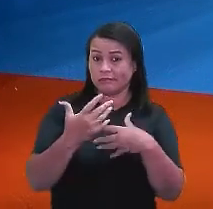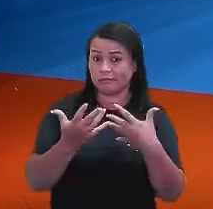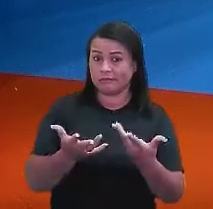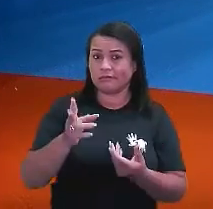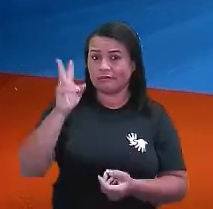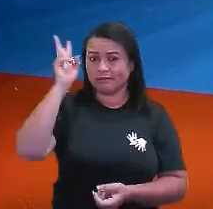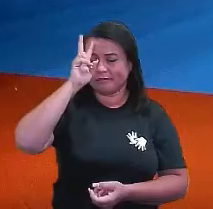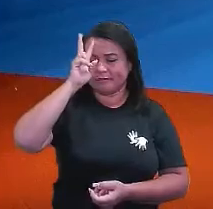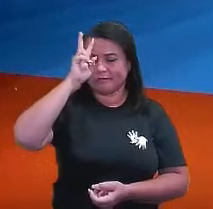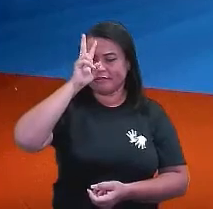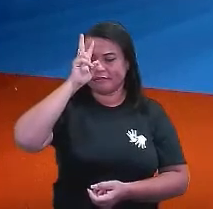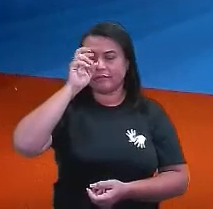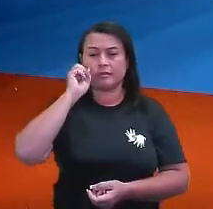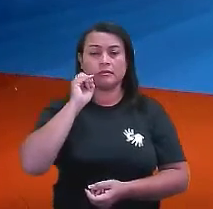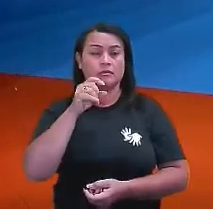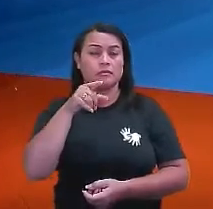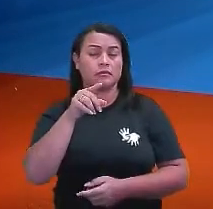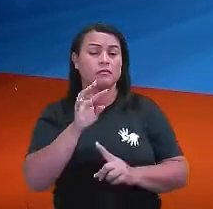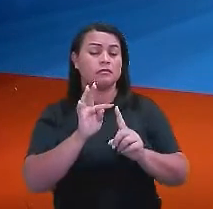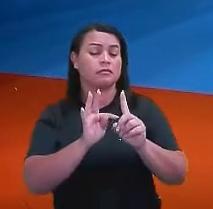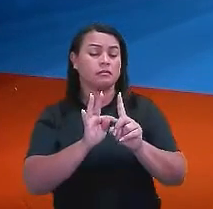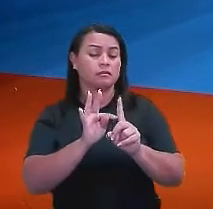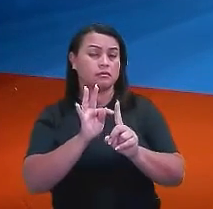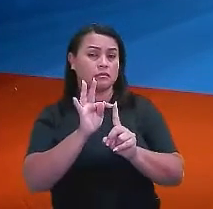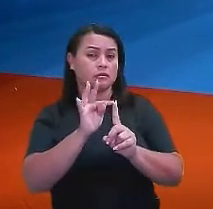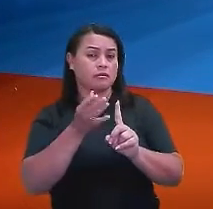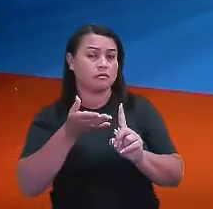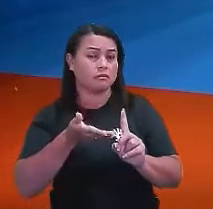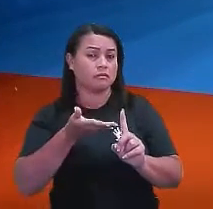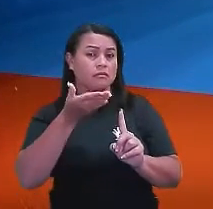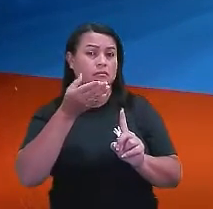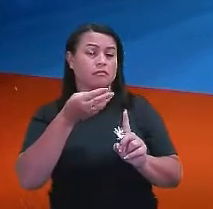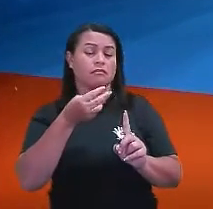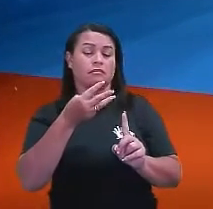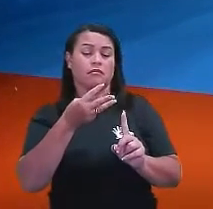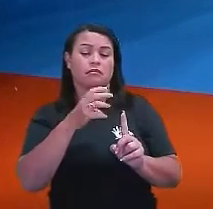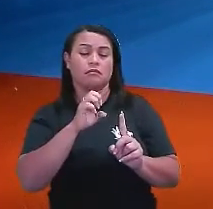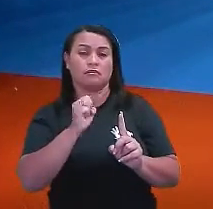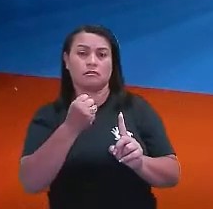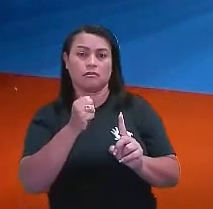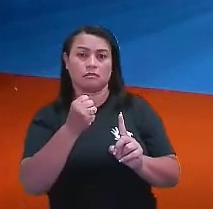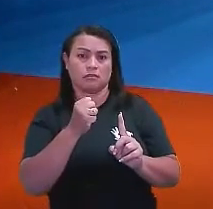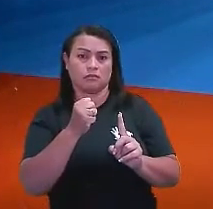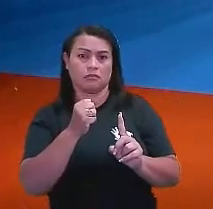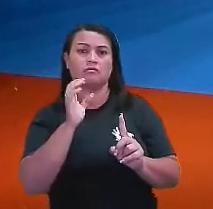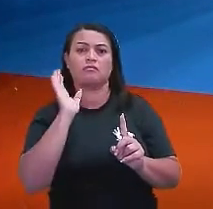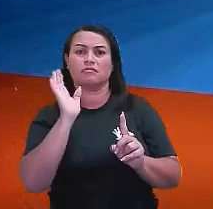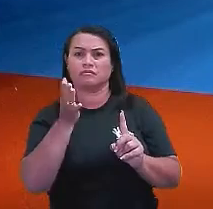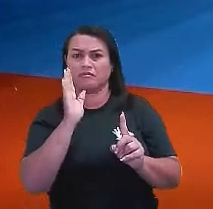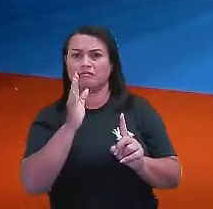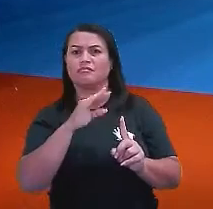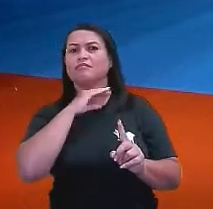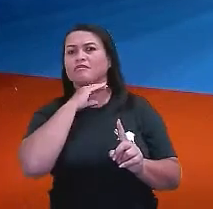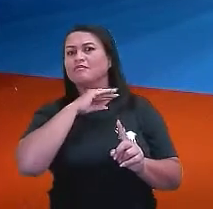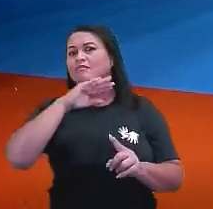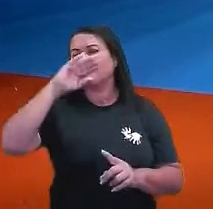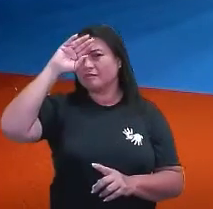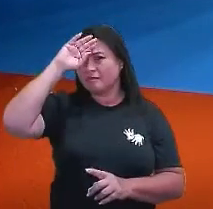disse assim, se a sua temperatura estiver maior que 38 graus, você já está com